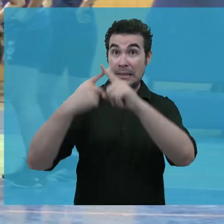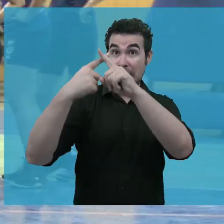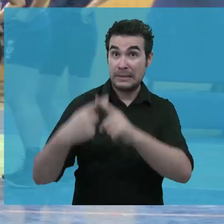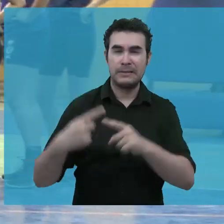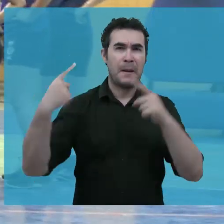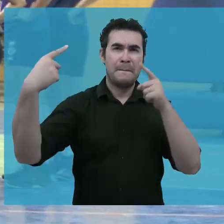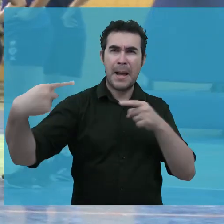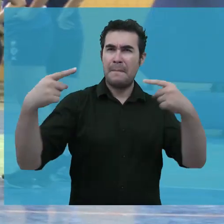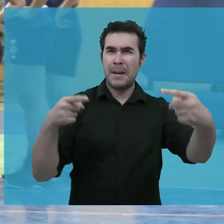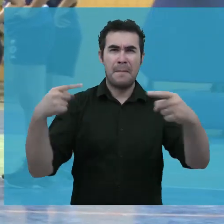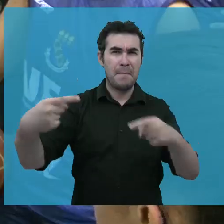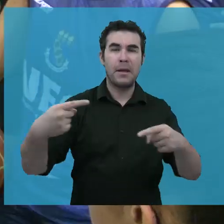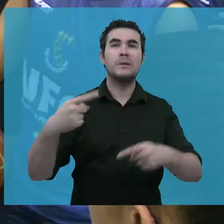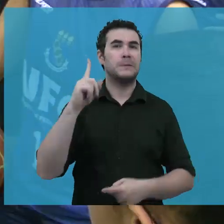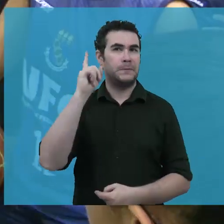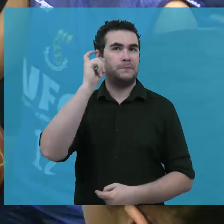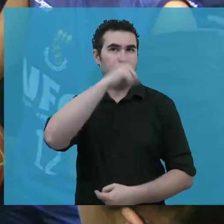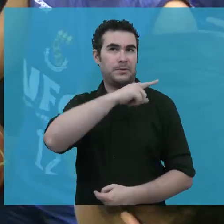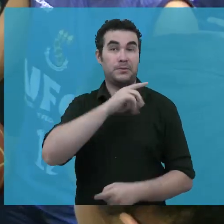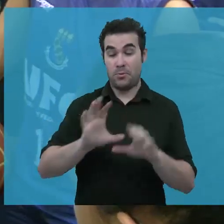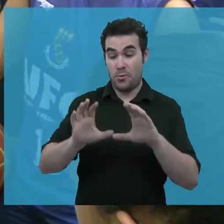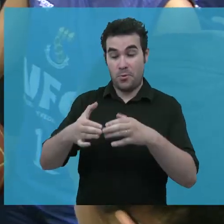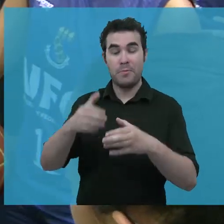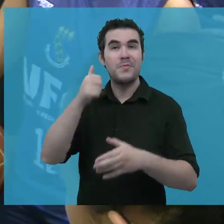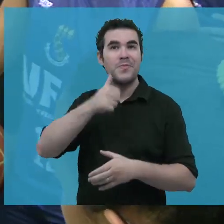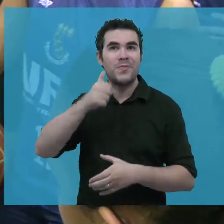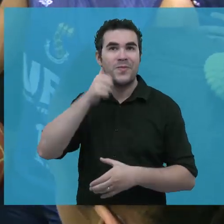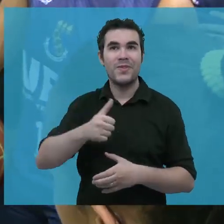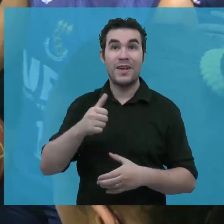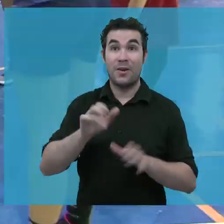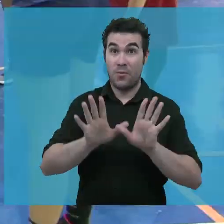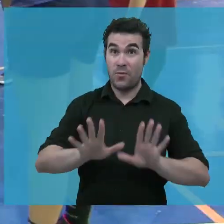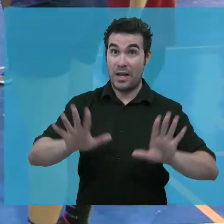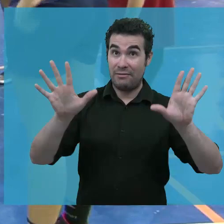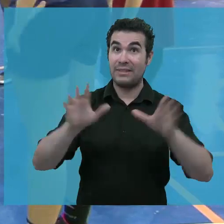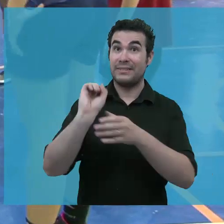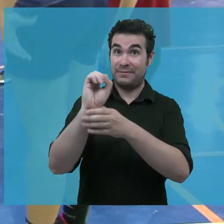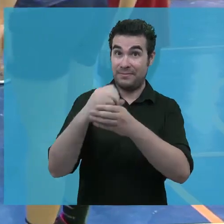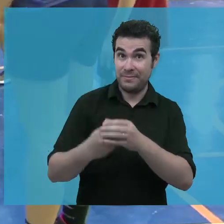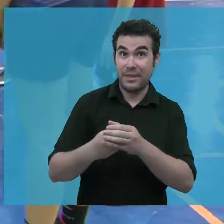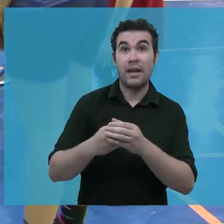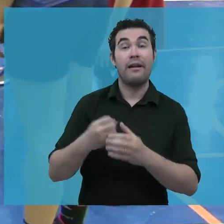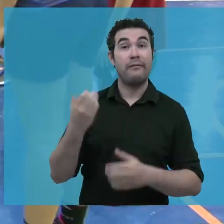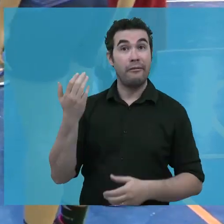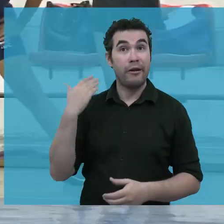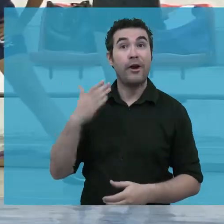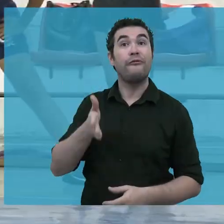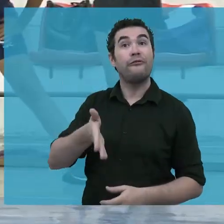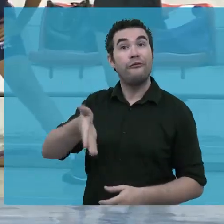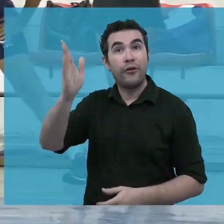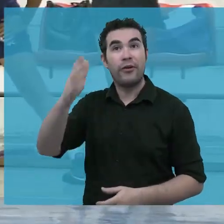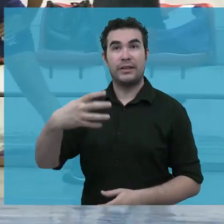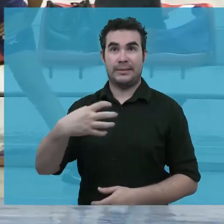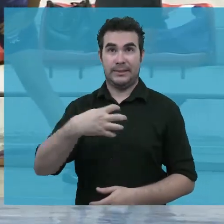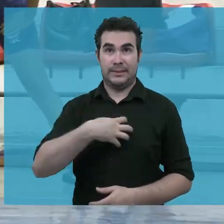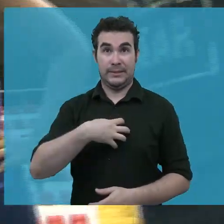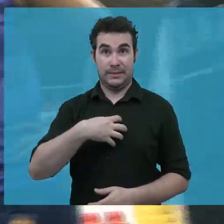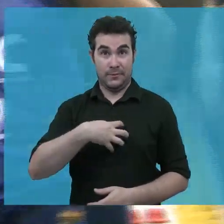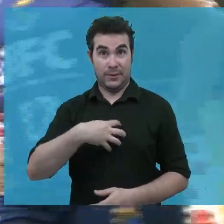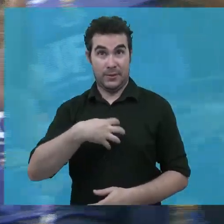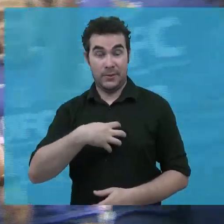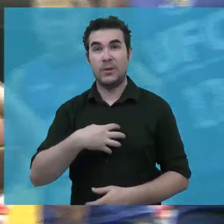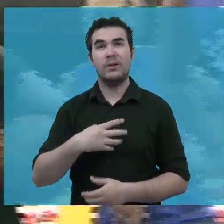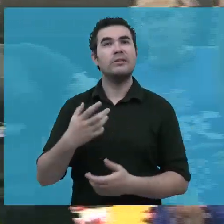Foi uma disputa acirrada. A equipe de basquete feminino da UFC acaba de chegar de Salvador, aonde foi lutar por um